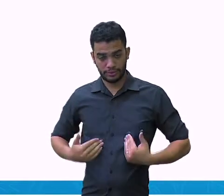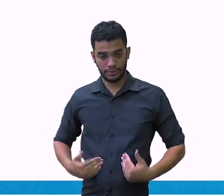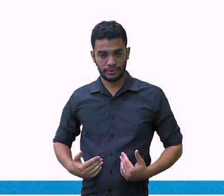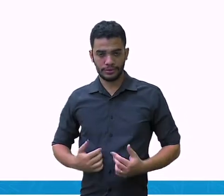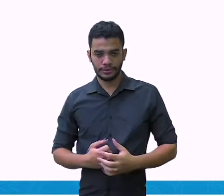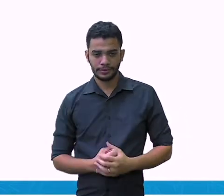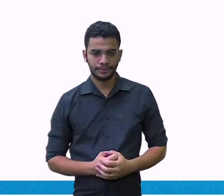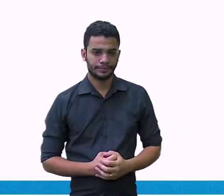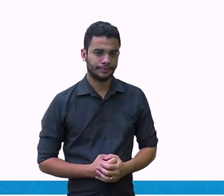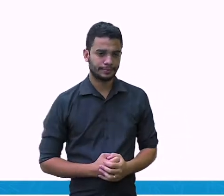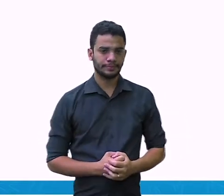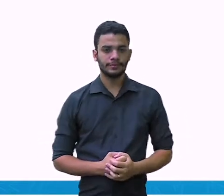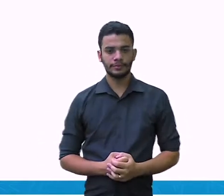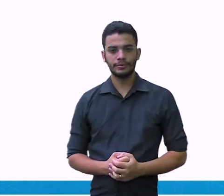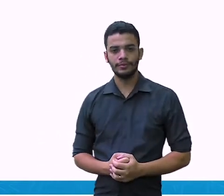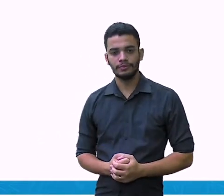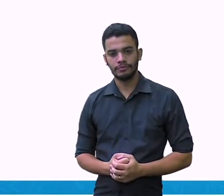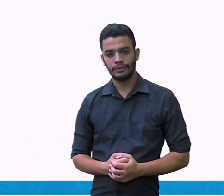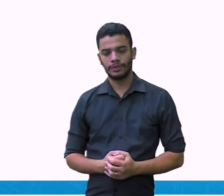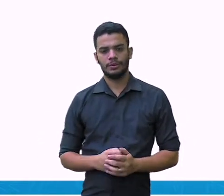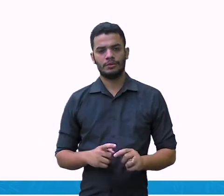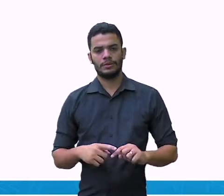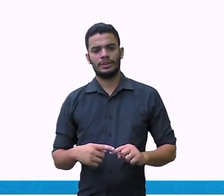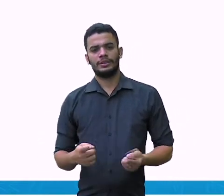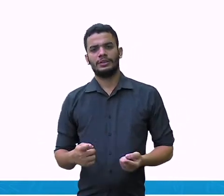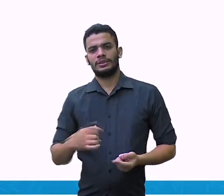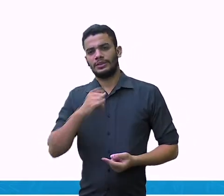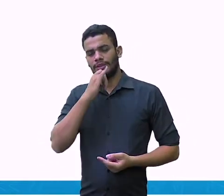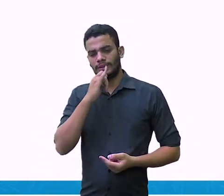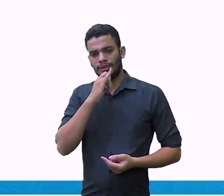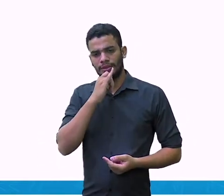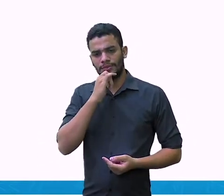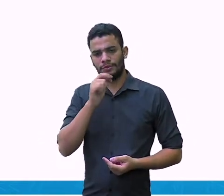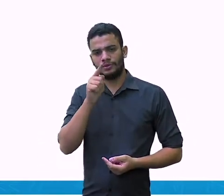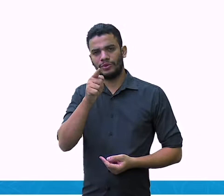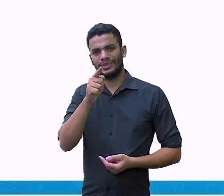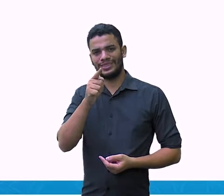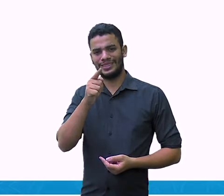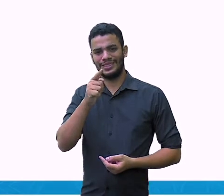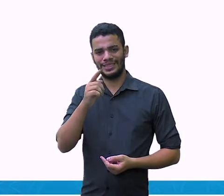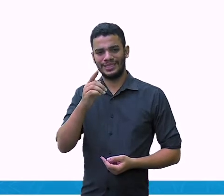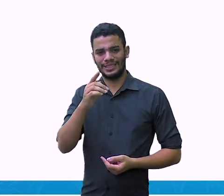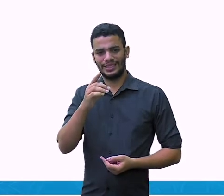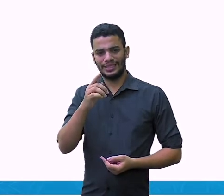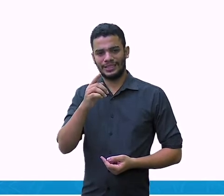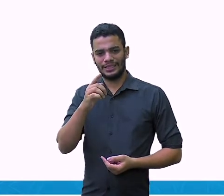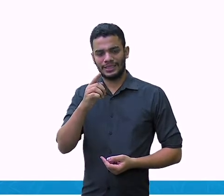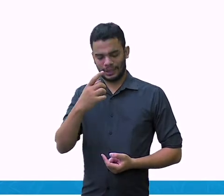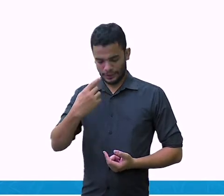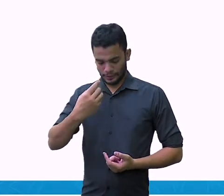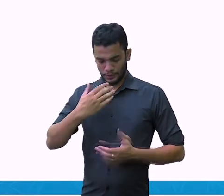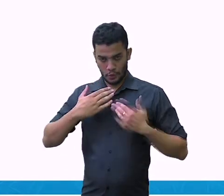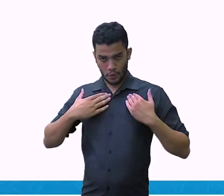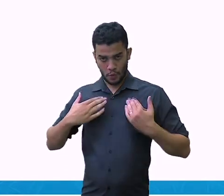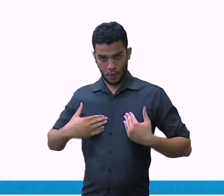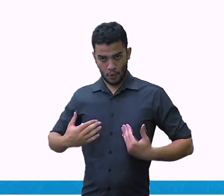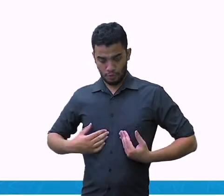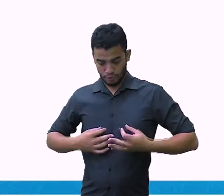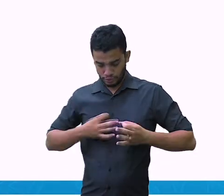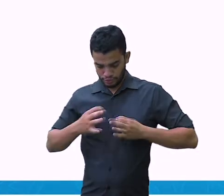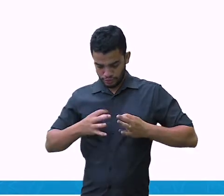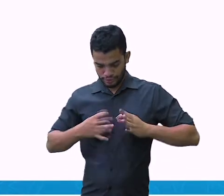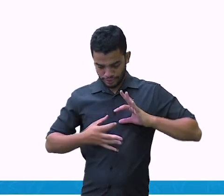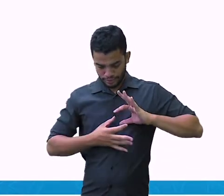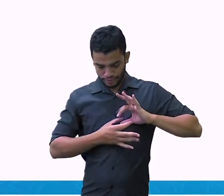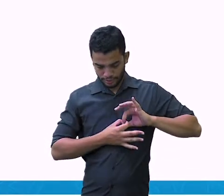né, está amarrada ao título da nossa aula. Como o corpo está organizado. Por isso que